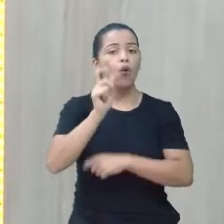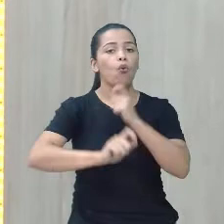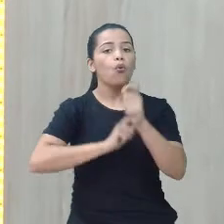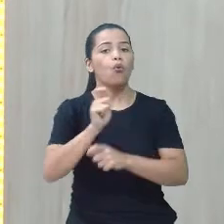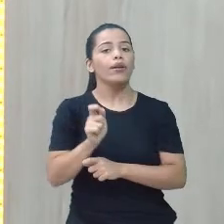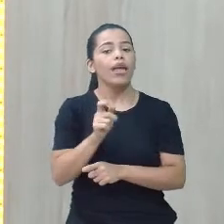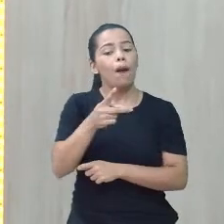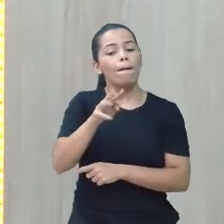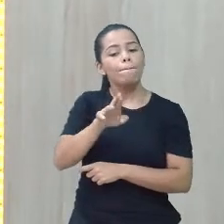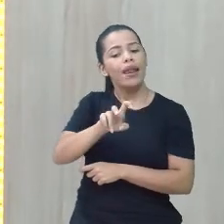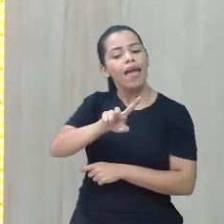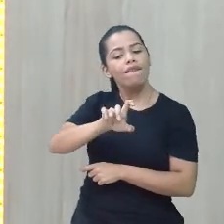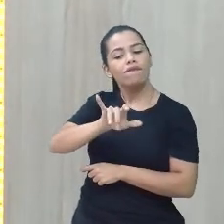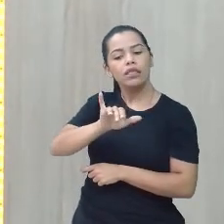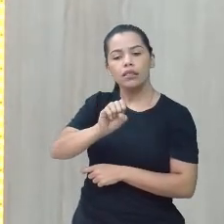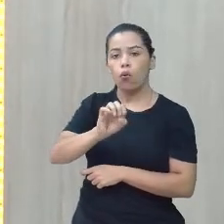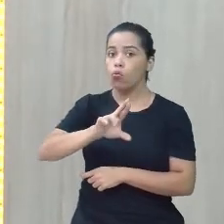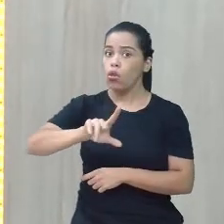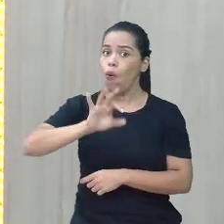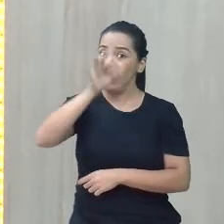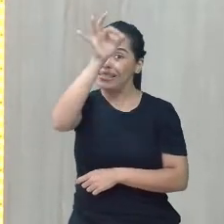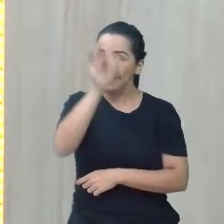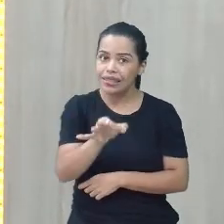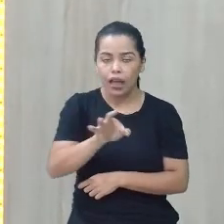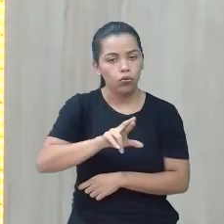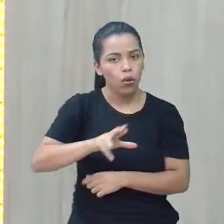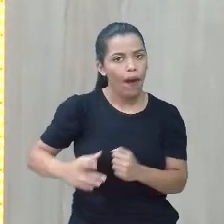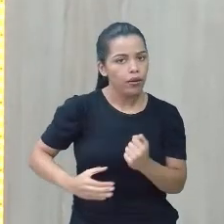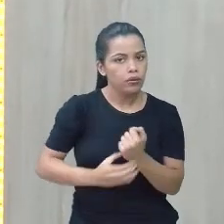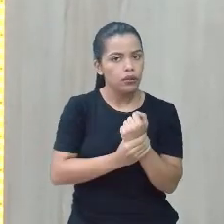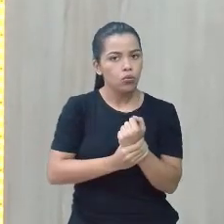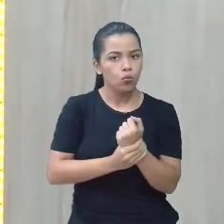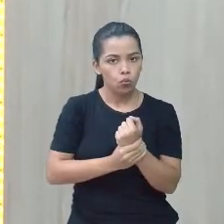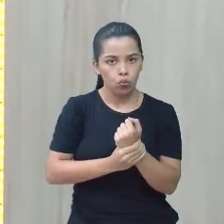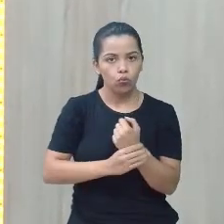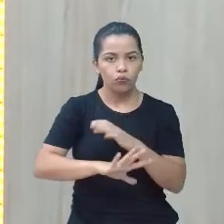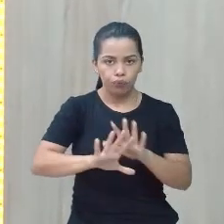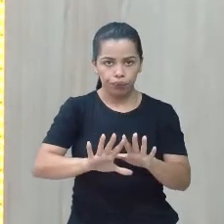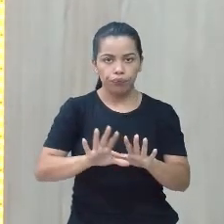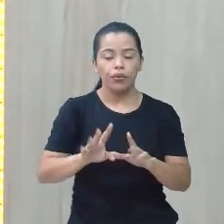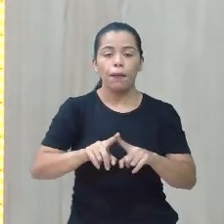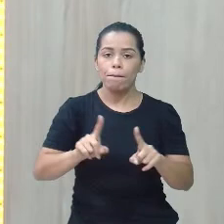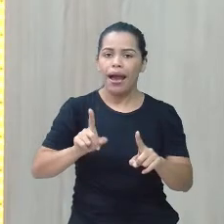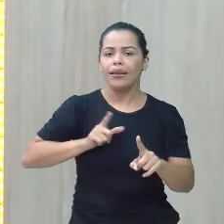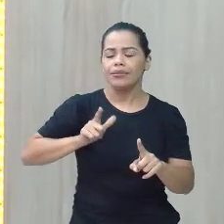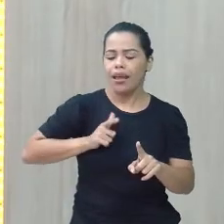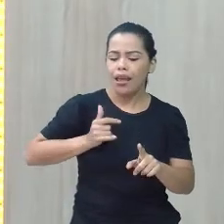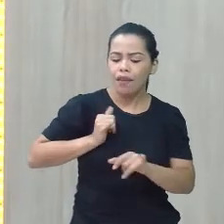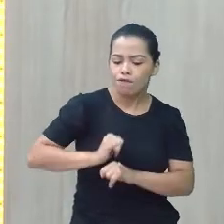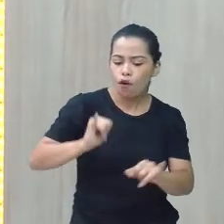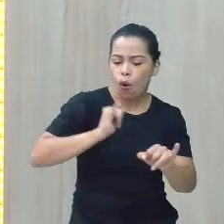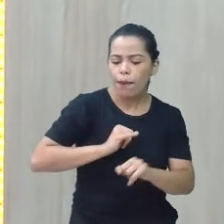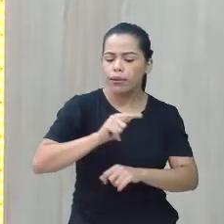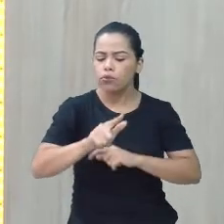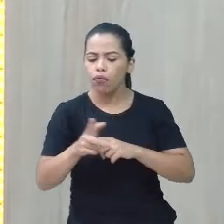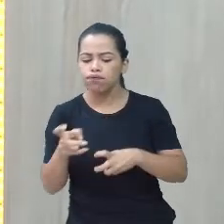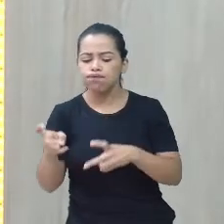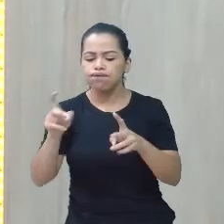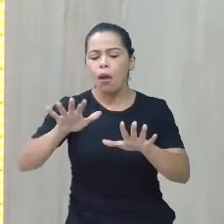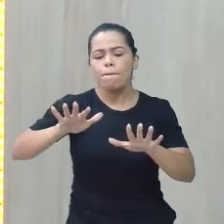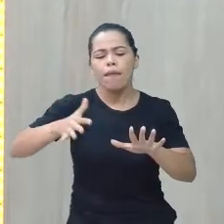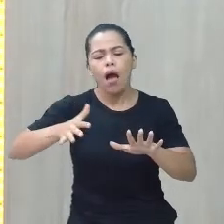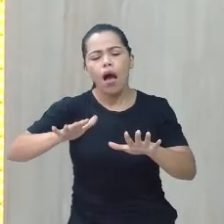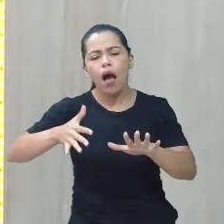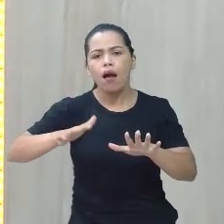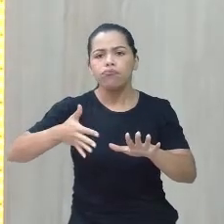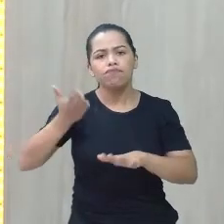não é uma exatidão. Eu não estou dizendo a você, não estou te garantindo com certeza, mas com as informações que a gente tem, a gente consegue prever,